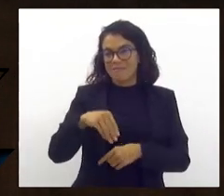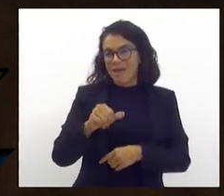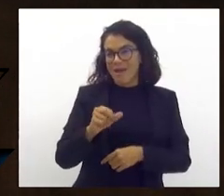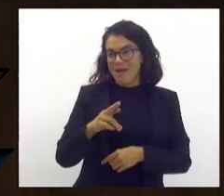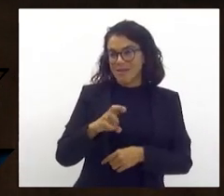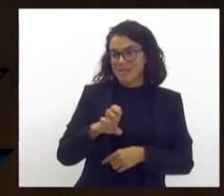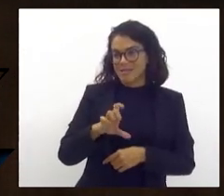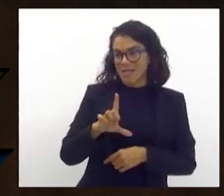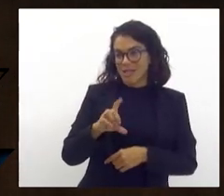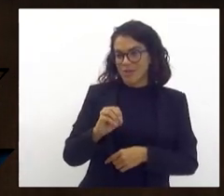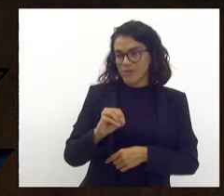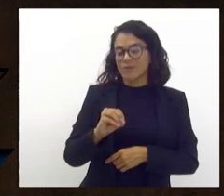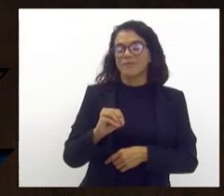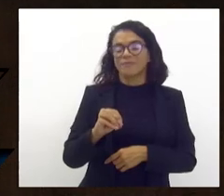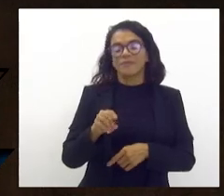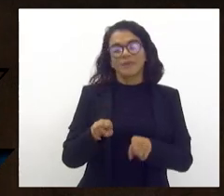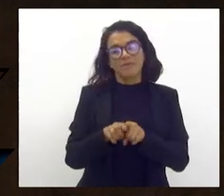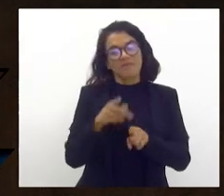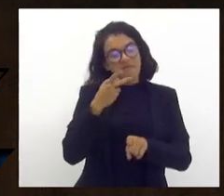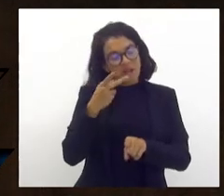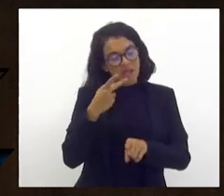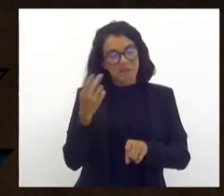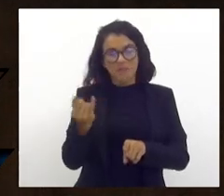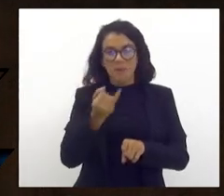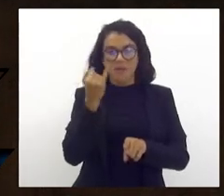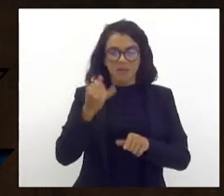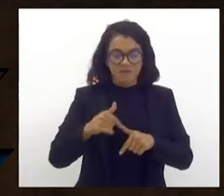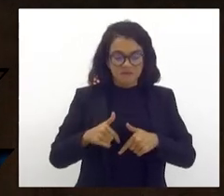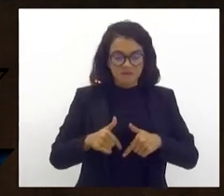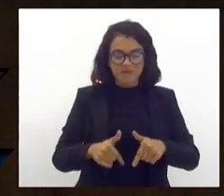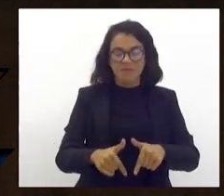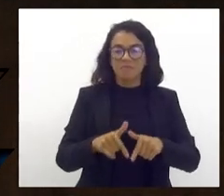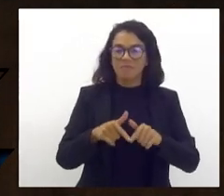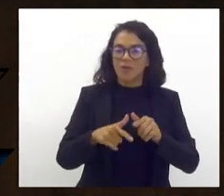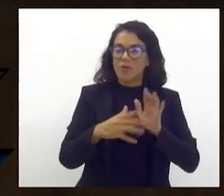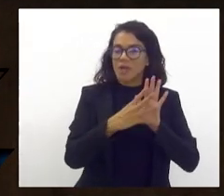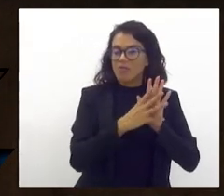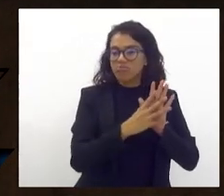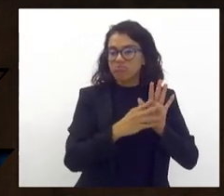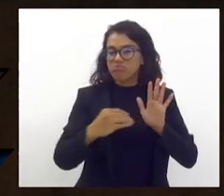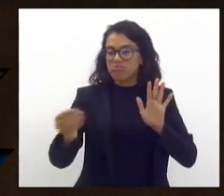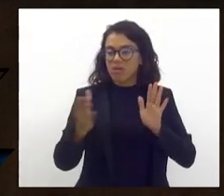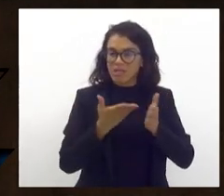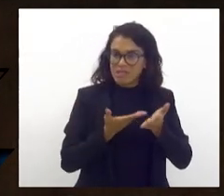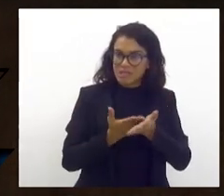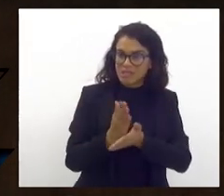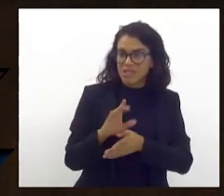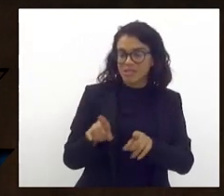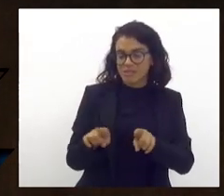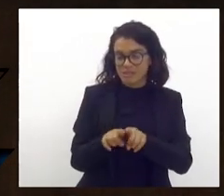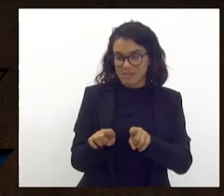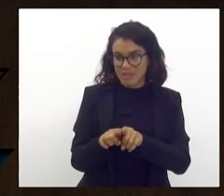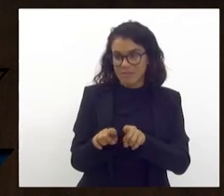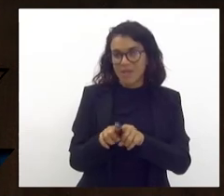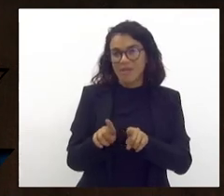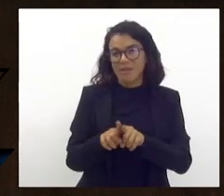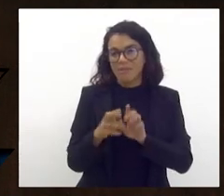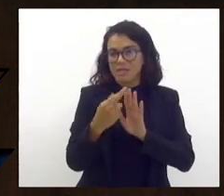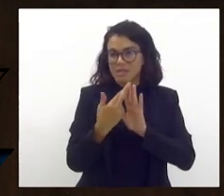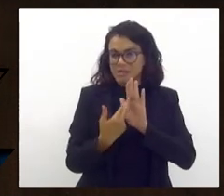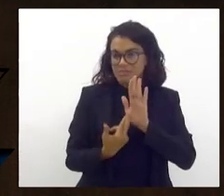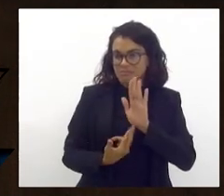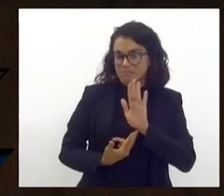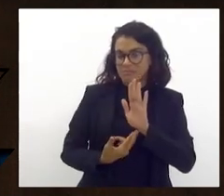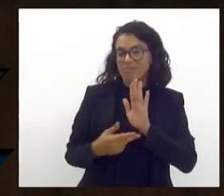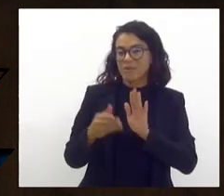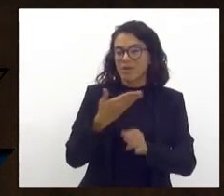que essa ação também possa virar no Estado do Rio de Janeiro, que seja sancionado, mas que seja regulamentado em